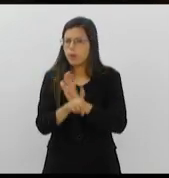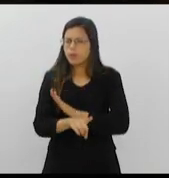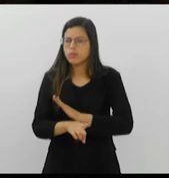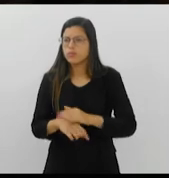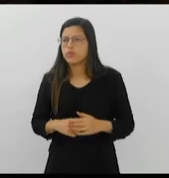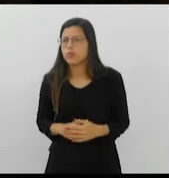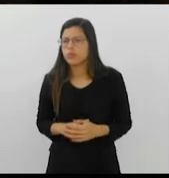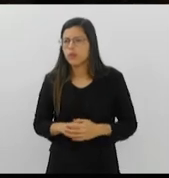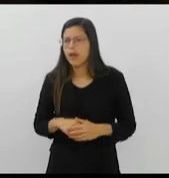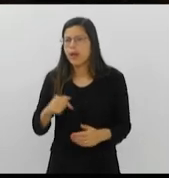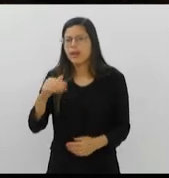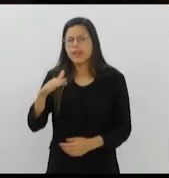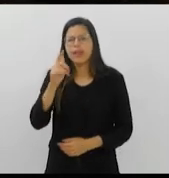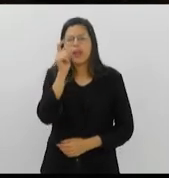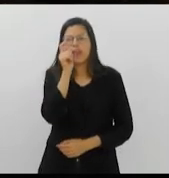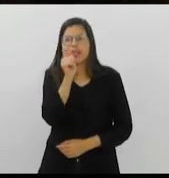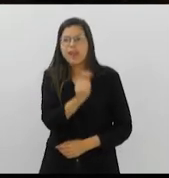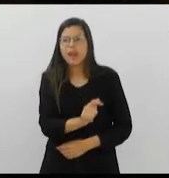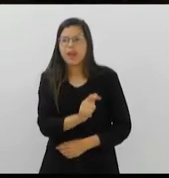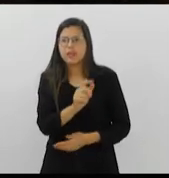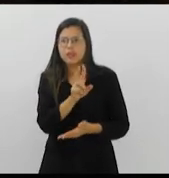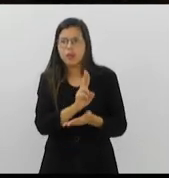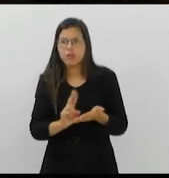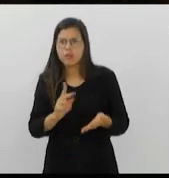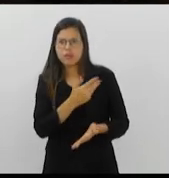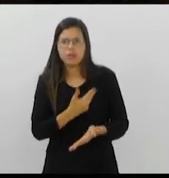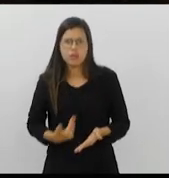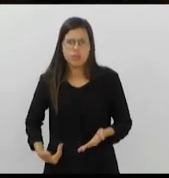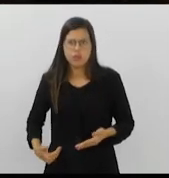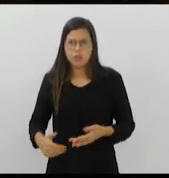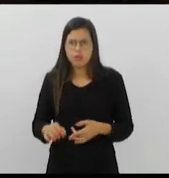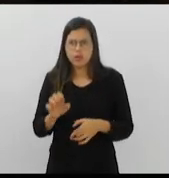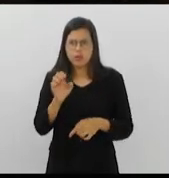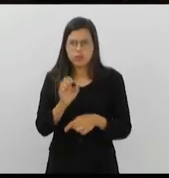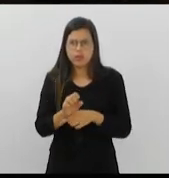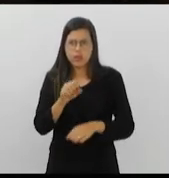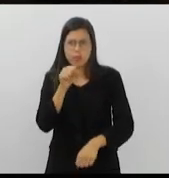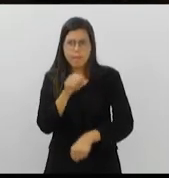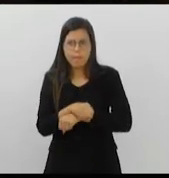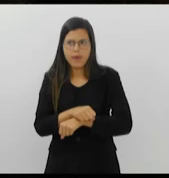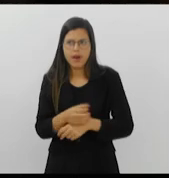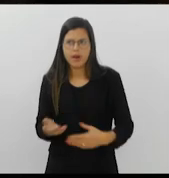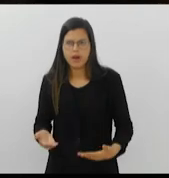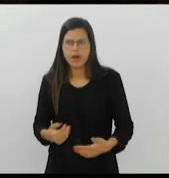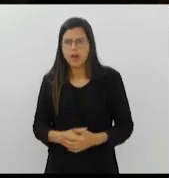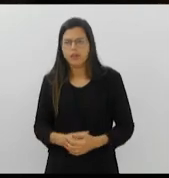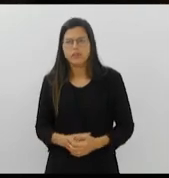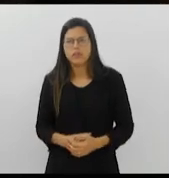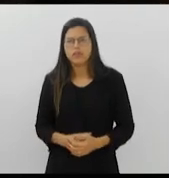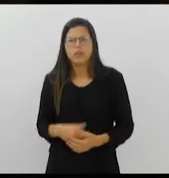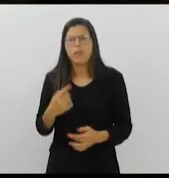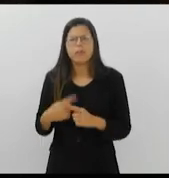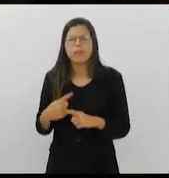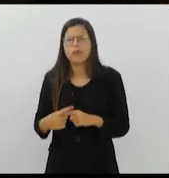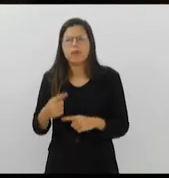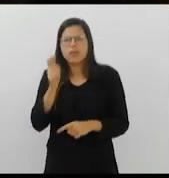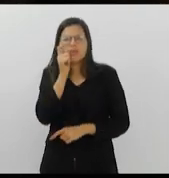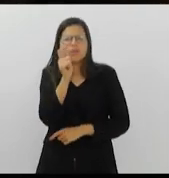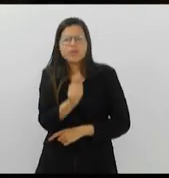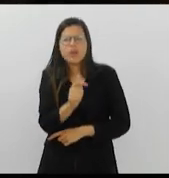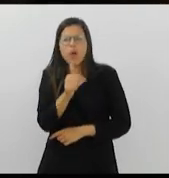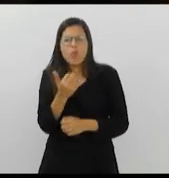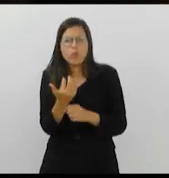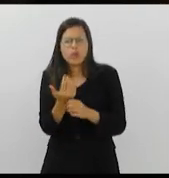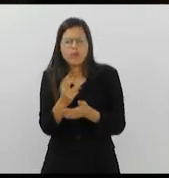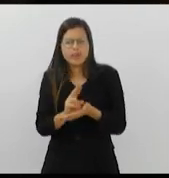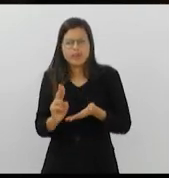quem interessa a Universidade Pública do Estado parada? A quem interessa a universidade não